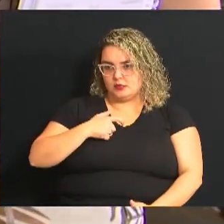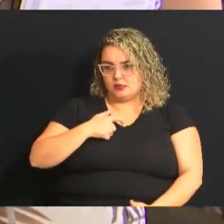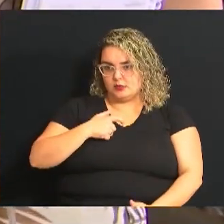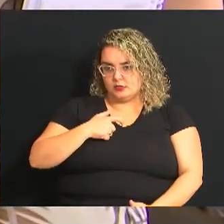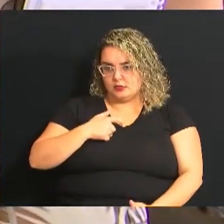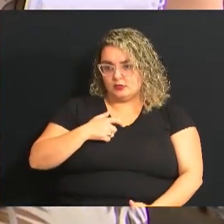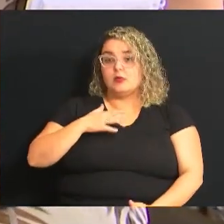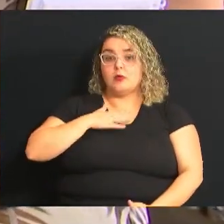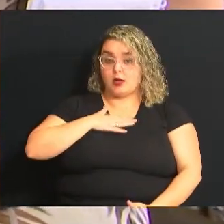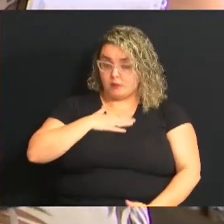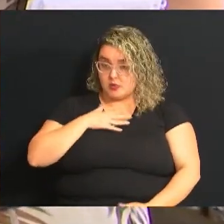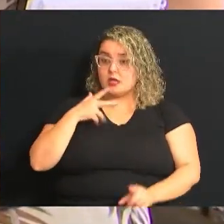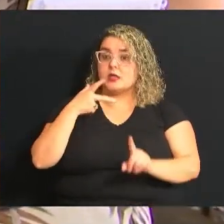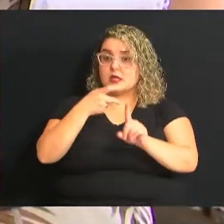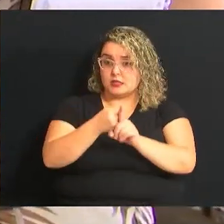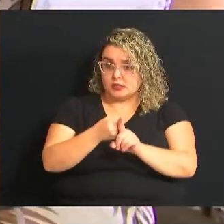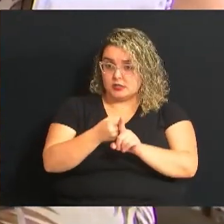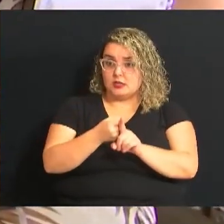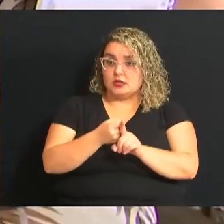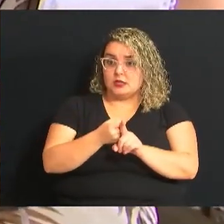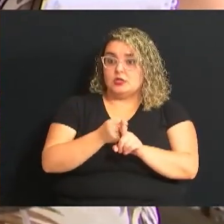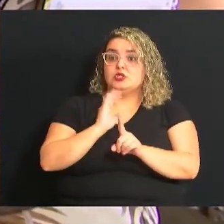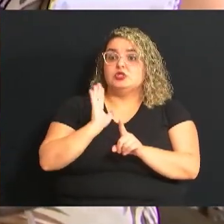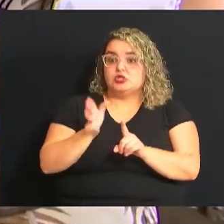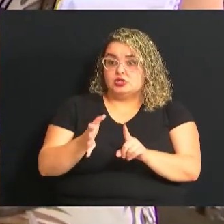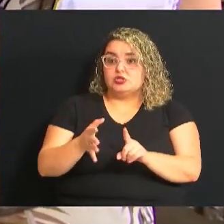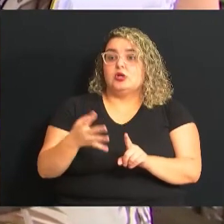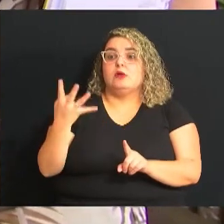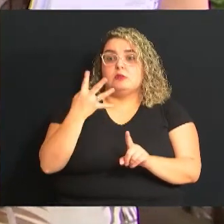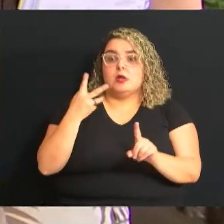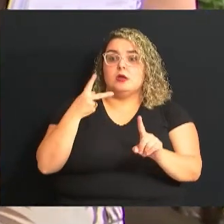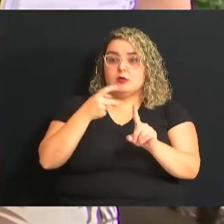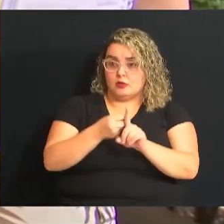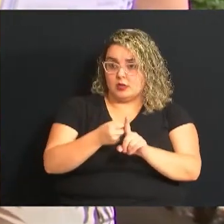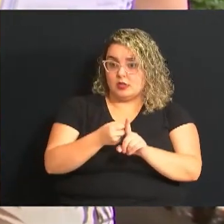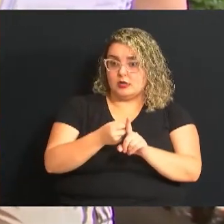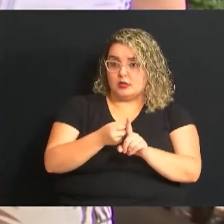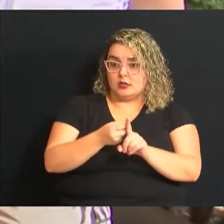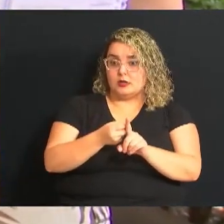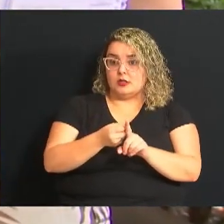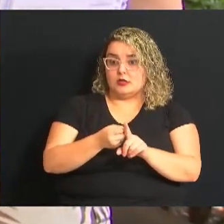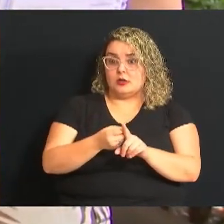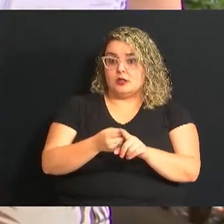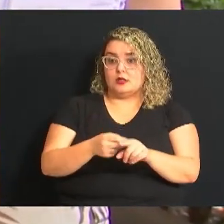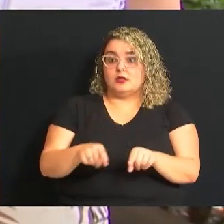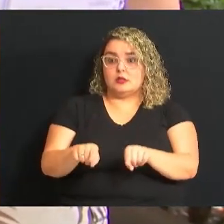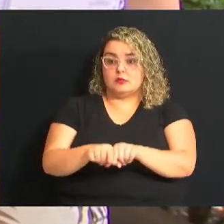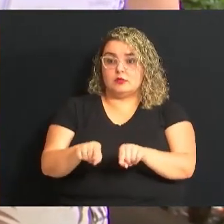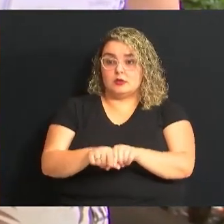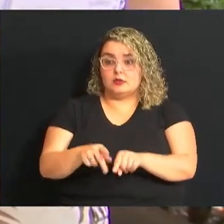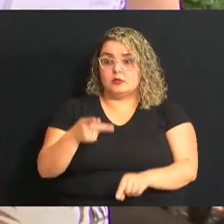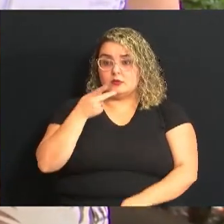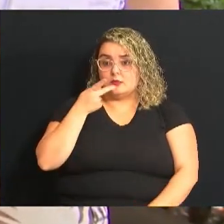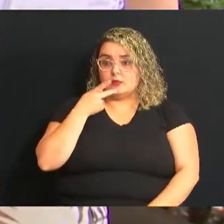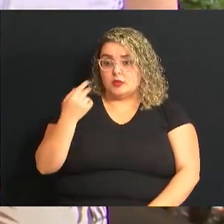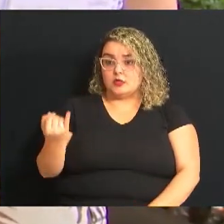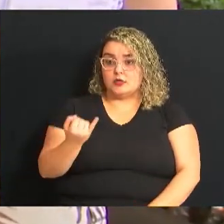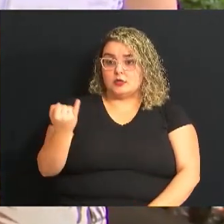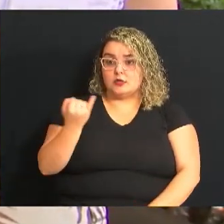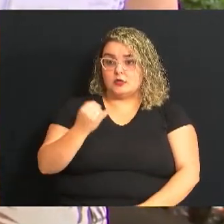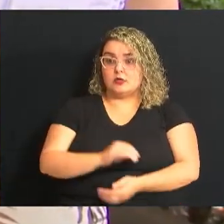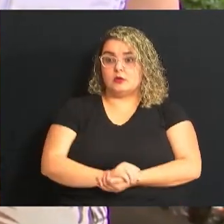com as minhas carteirinhas. Eu já garanti minha 4ª dose e também garanti, gente, é importante falar sobre isso,